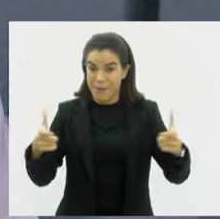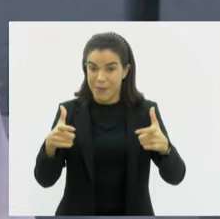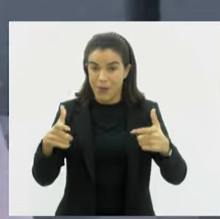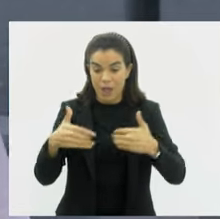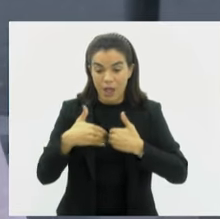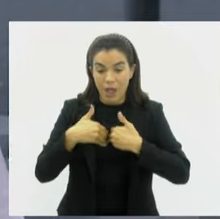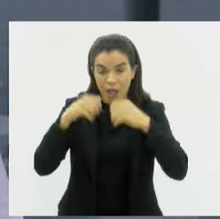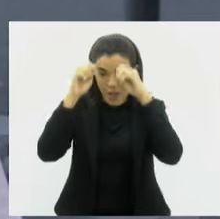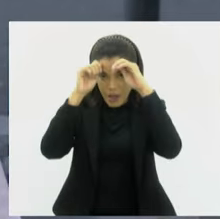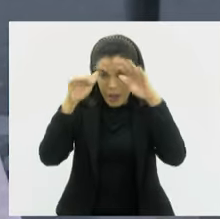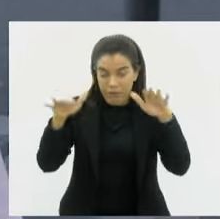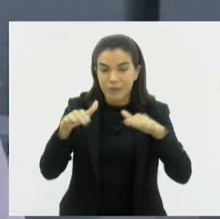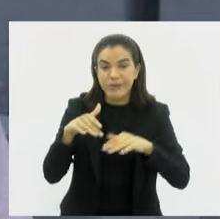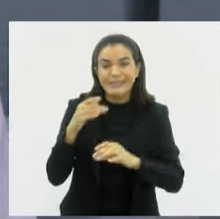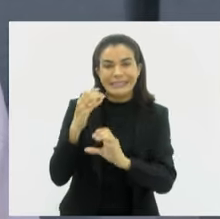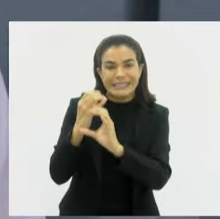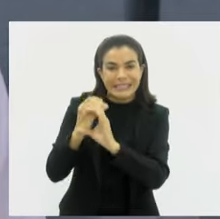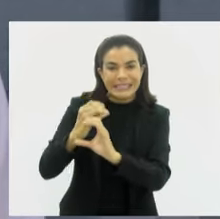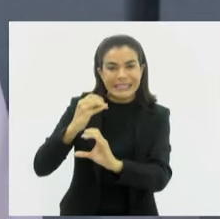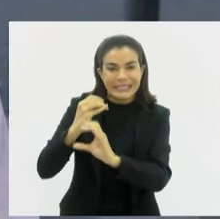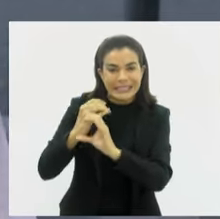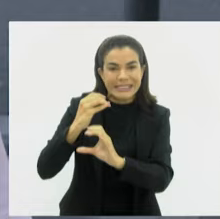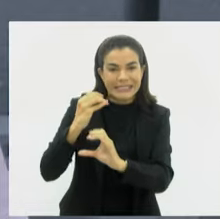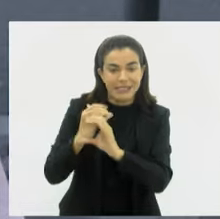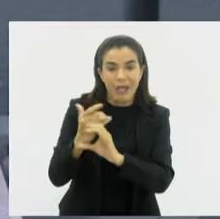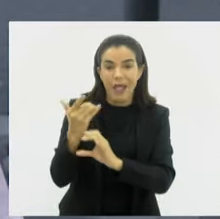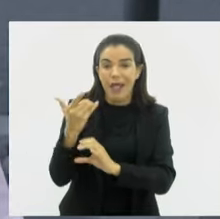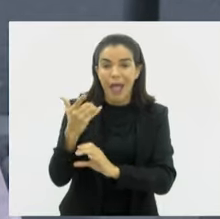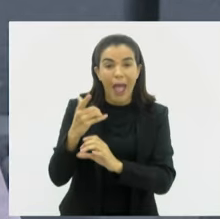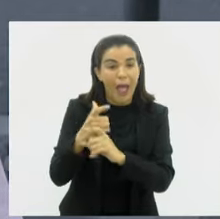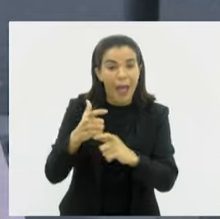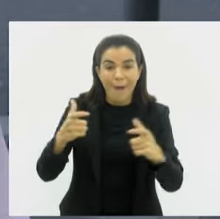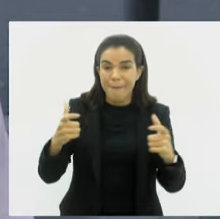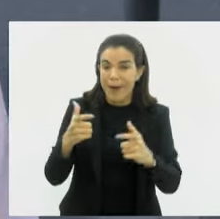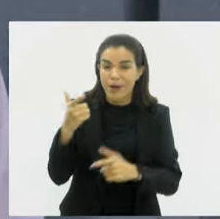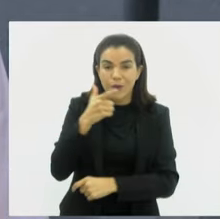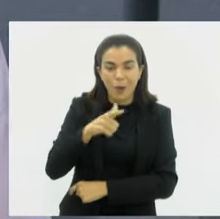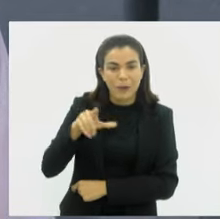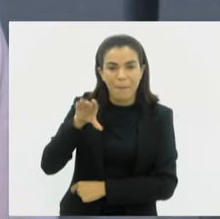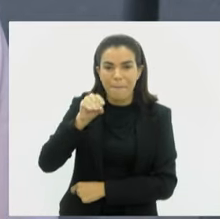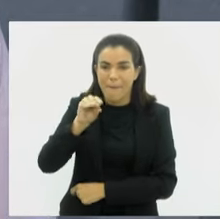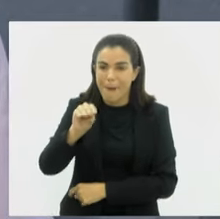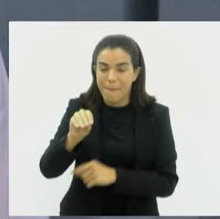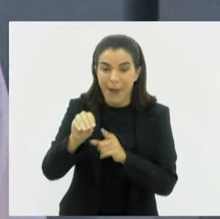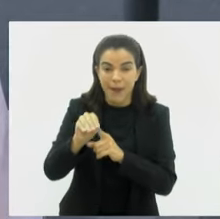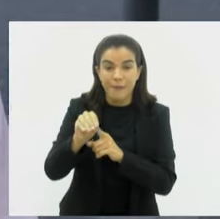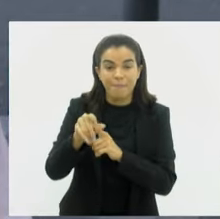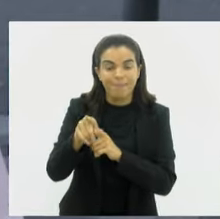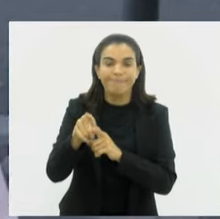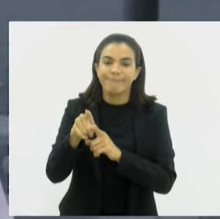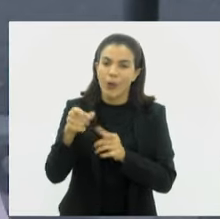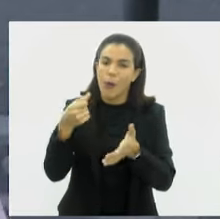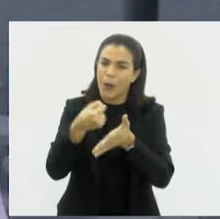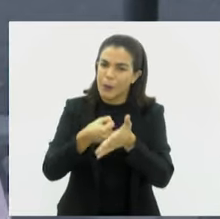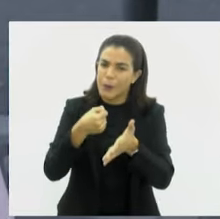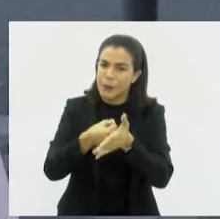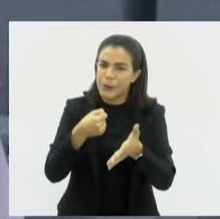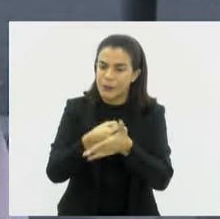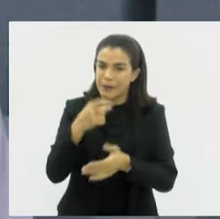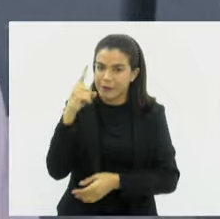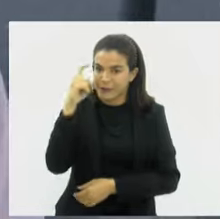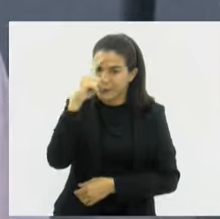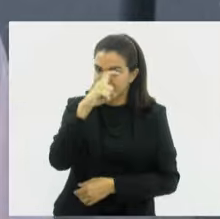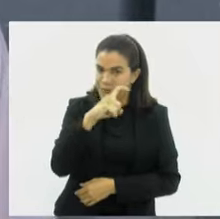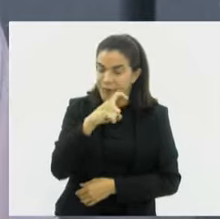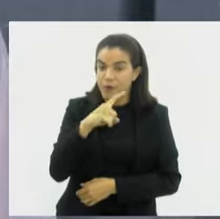muita dificuldade na comunicação, a maioria não verbal. Então, essa luta tem sido muito difícil, não por eu ter um